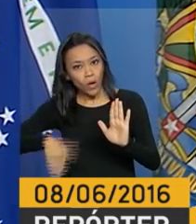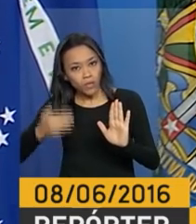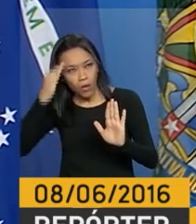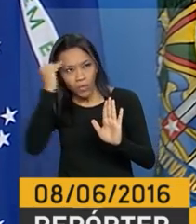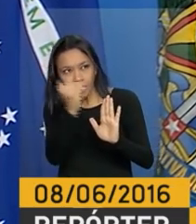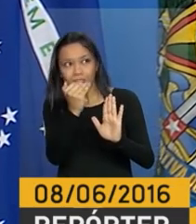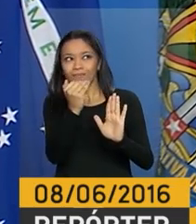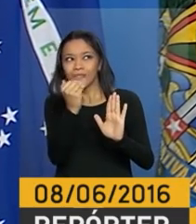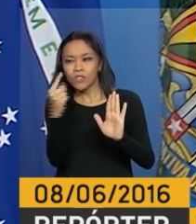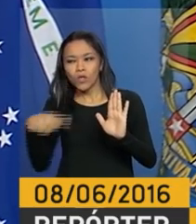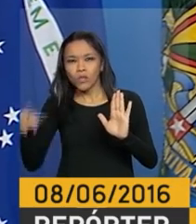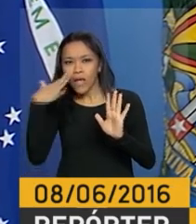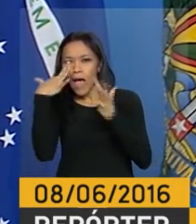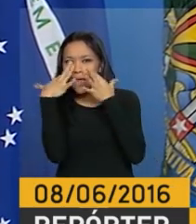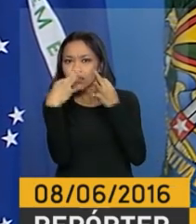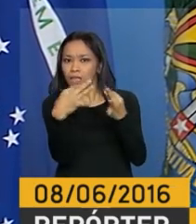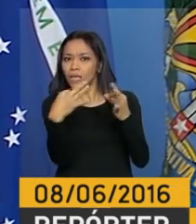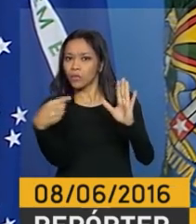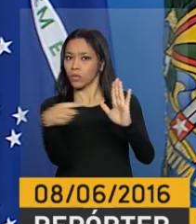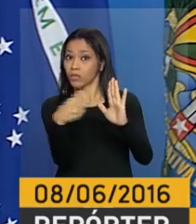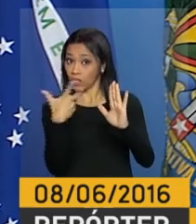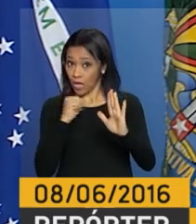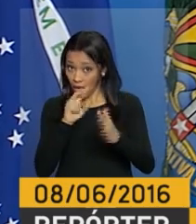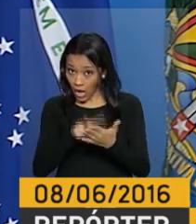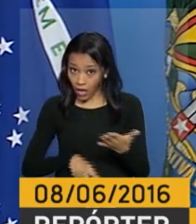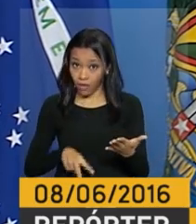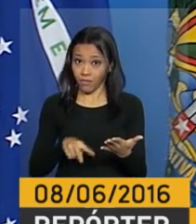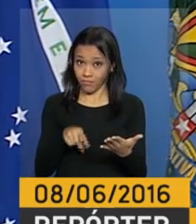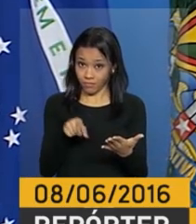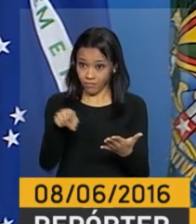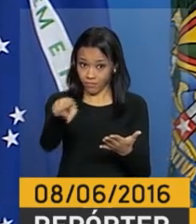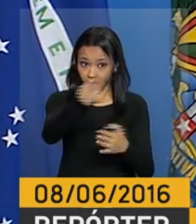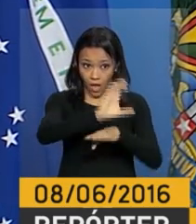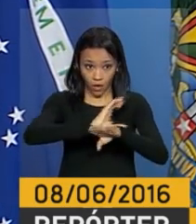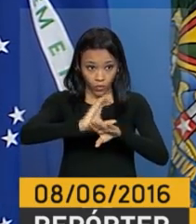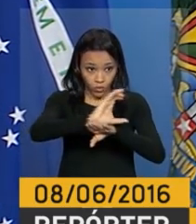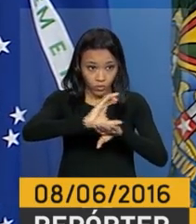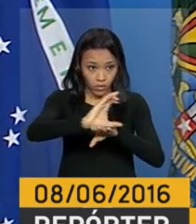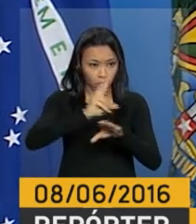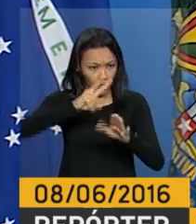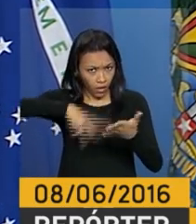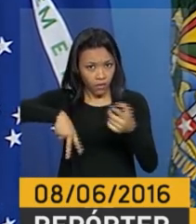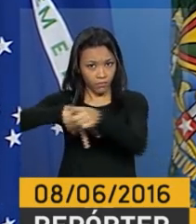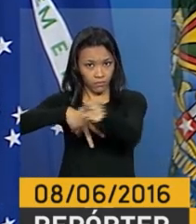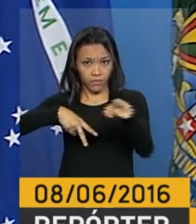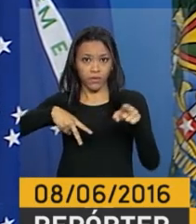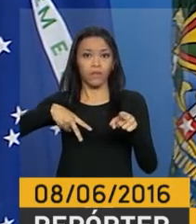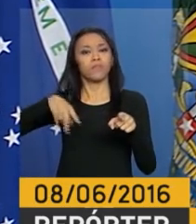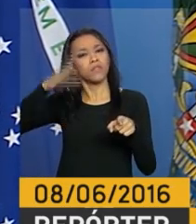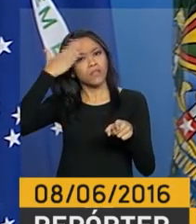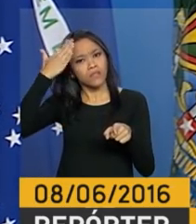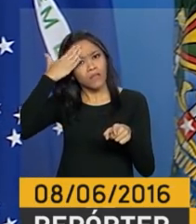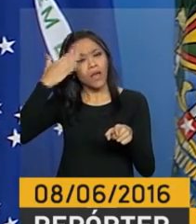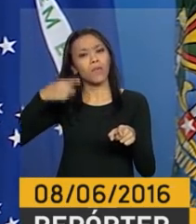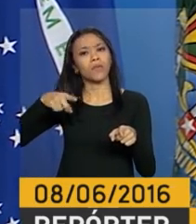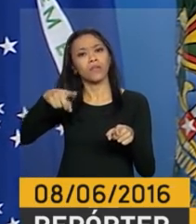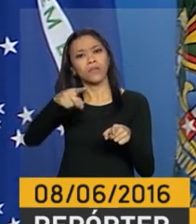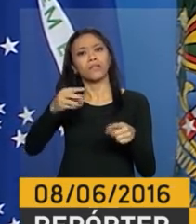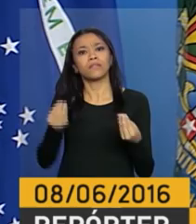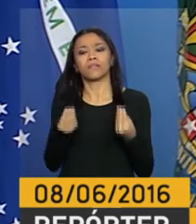atentos a isto e quem lê a constituição Verifica que a constituição mais do que nunca confere ao